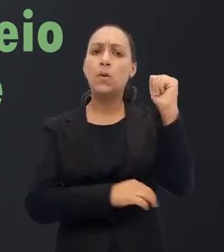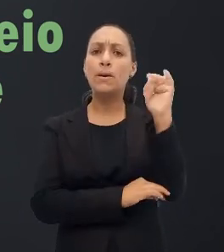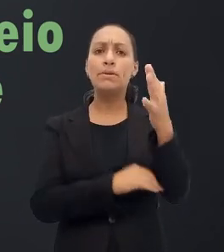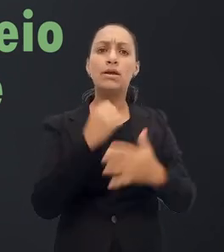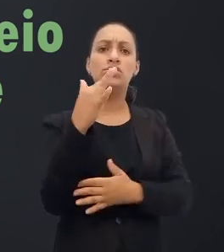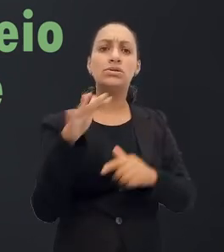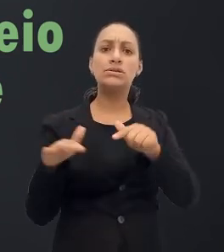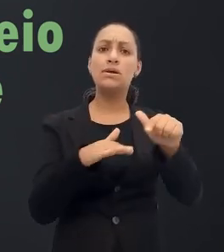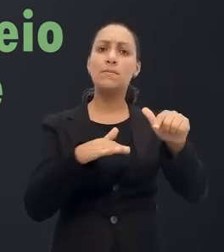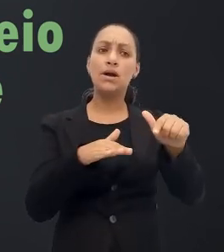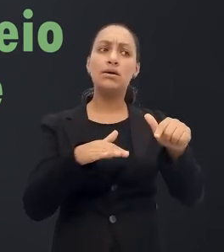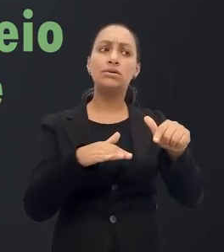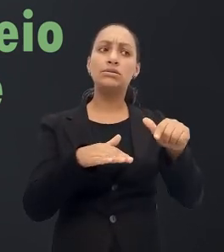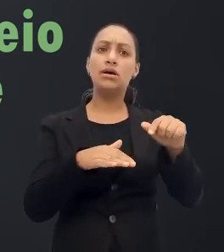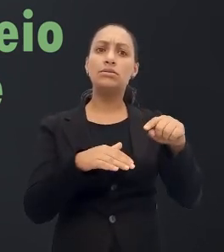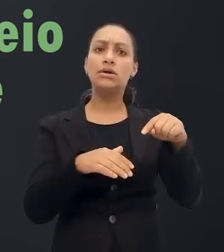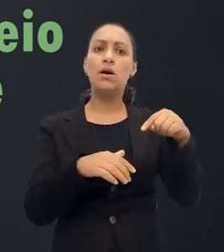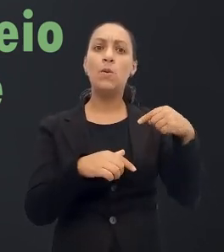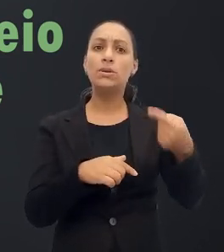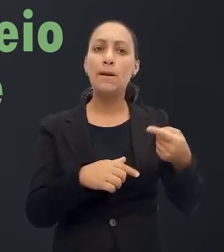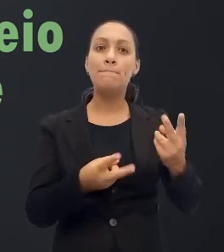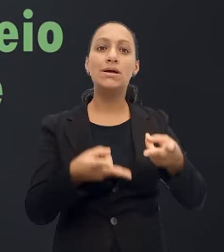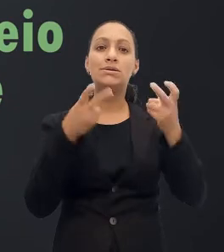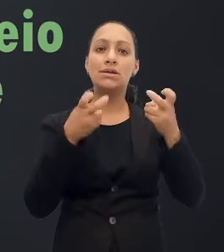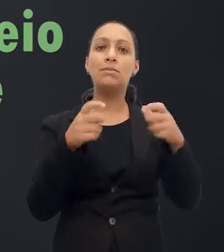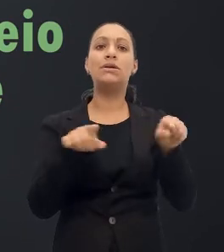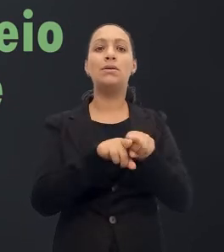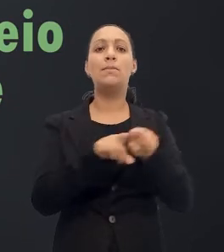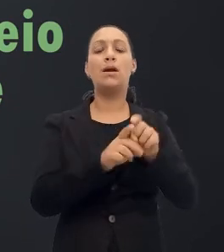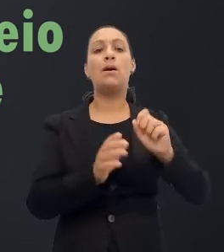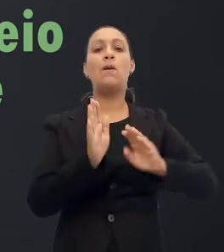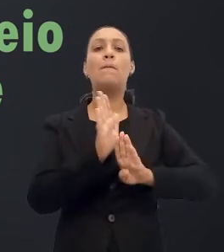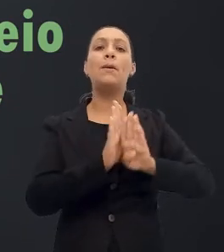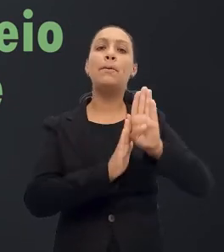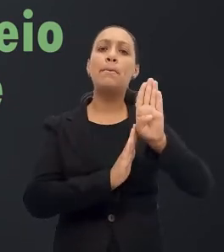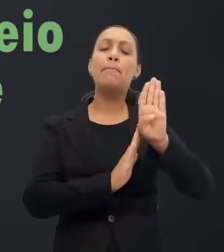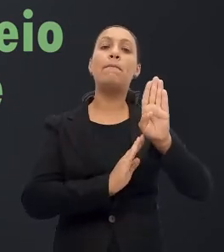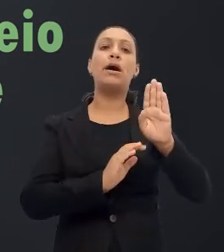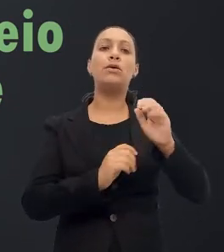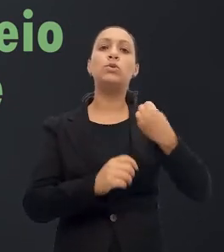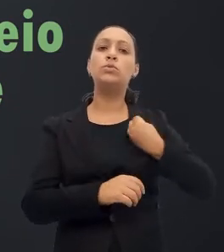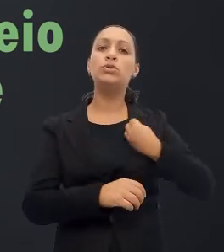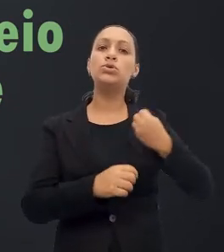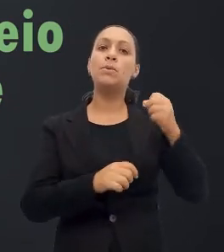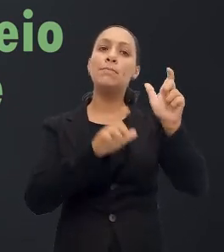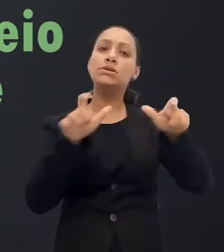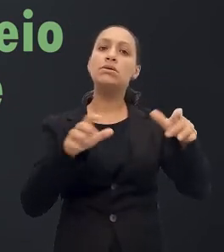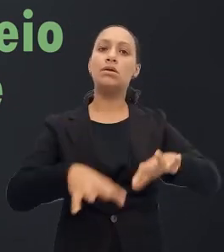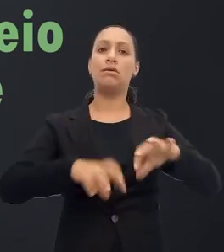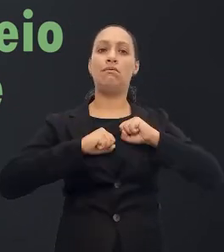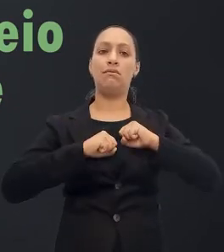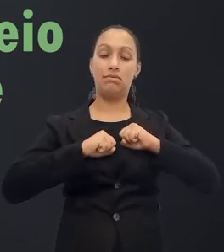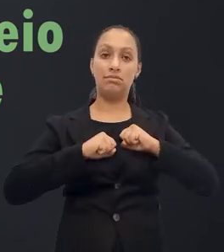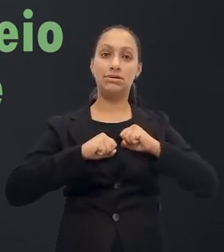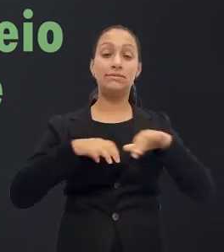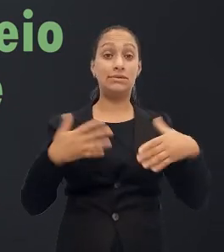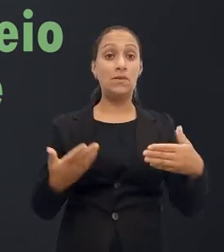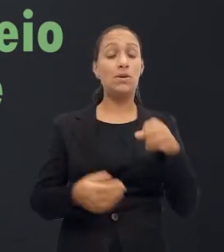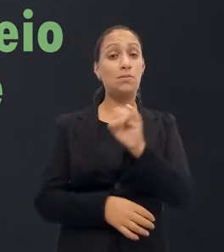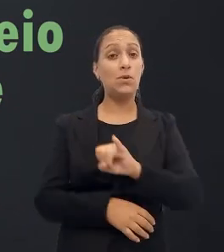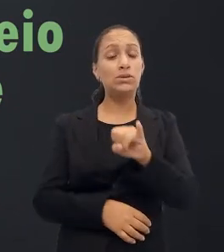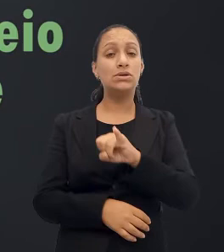semanas seguintes epidemiológicas, a gente já percebe também um aumento expressivo do número de casos. Isso é importante para gestores, para a